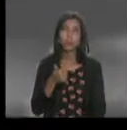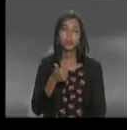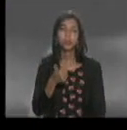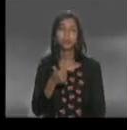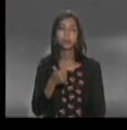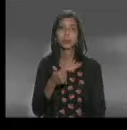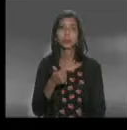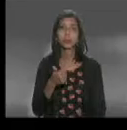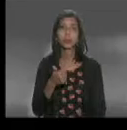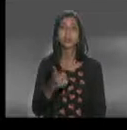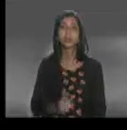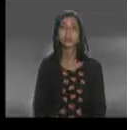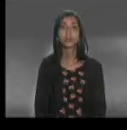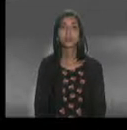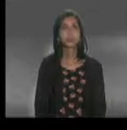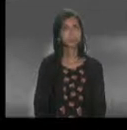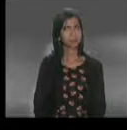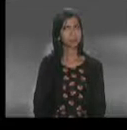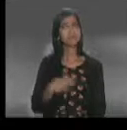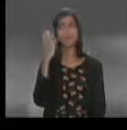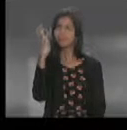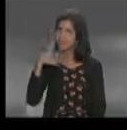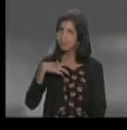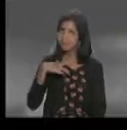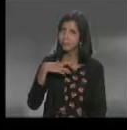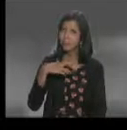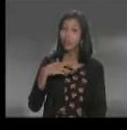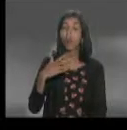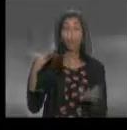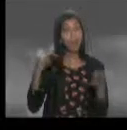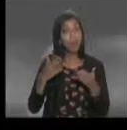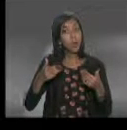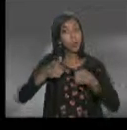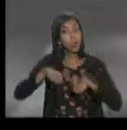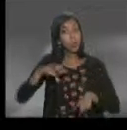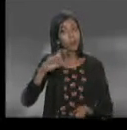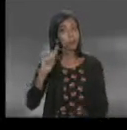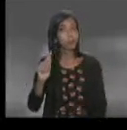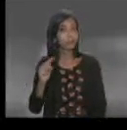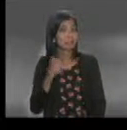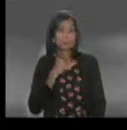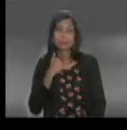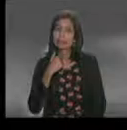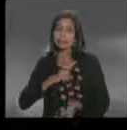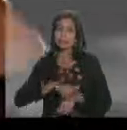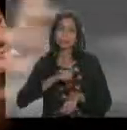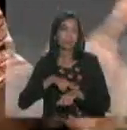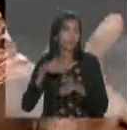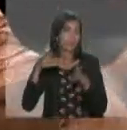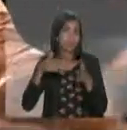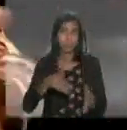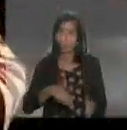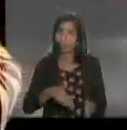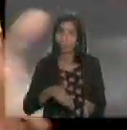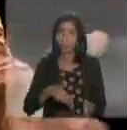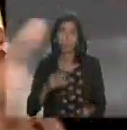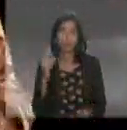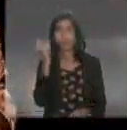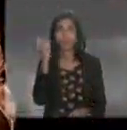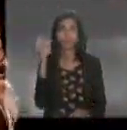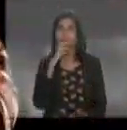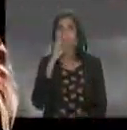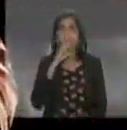tal. Eu falei, é mesmo? Eu estou em Campo Grande. não vai dar para eu chegar aí. Eu não ia chegar naquele